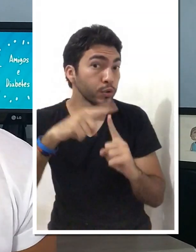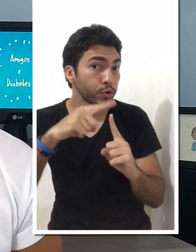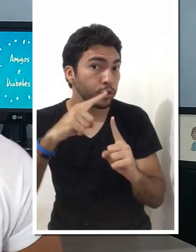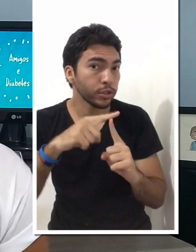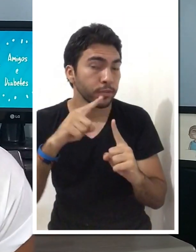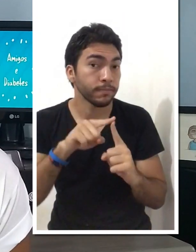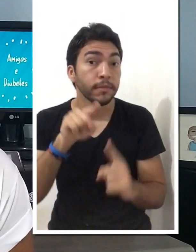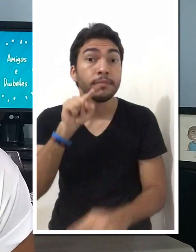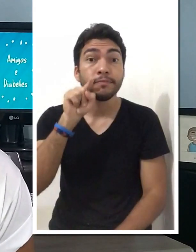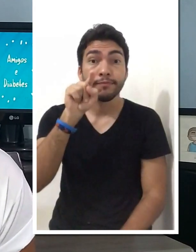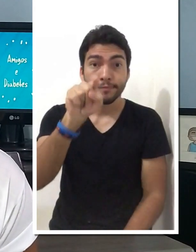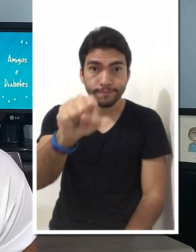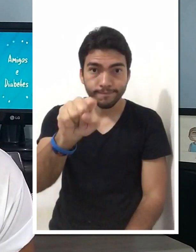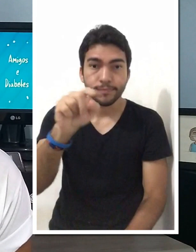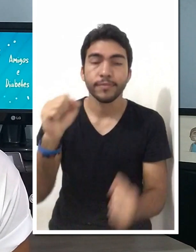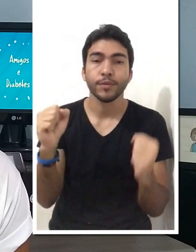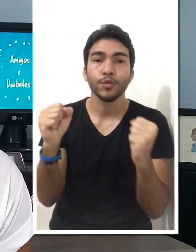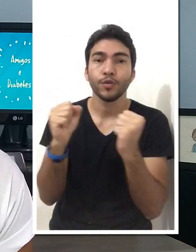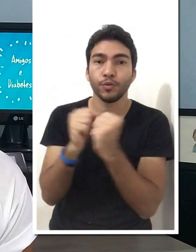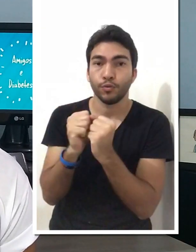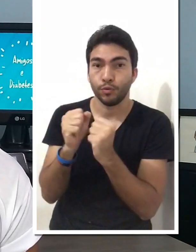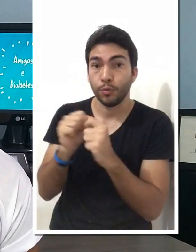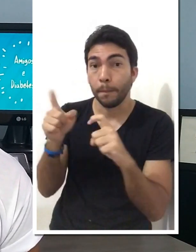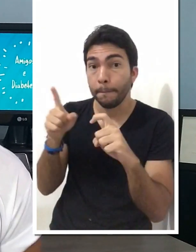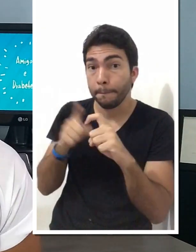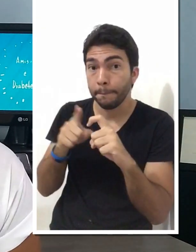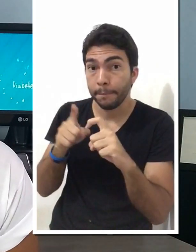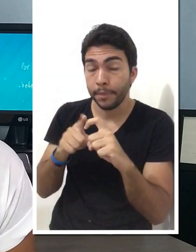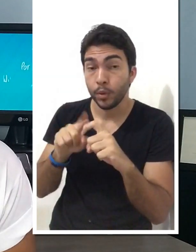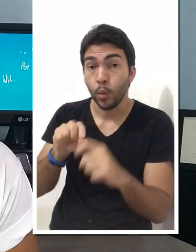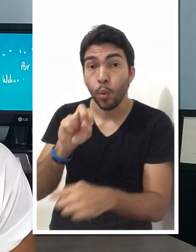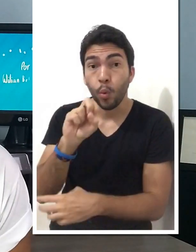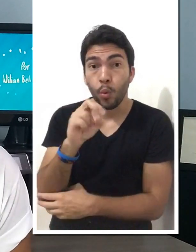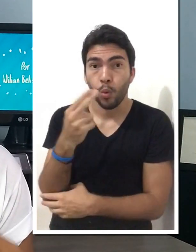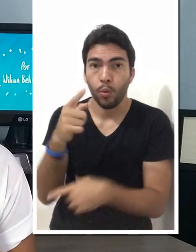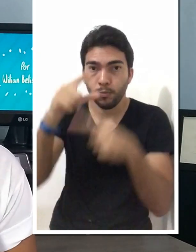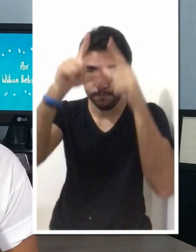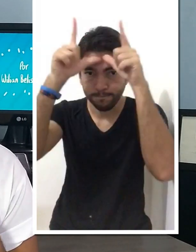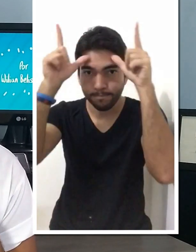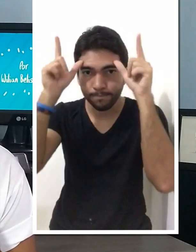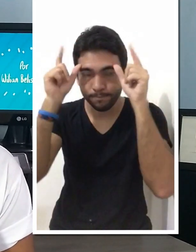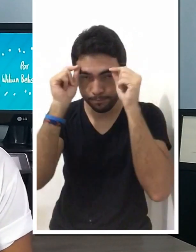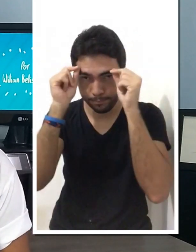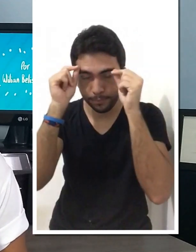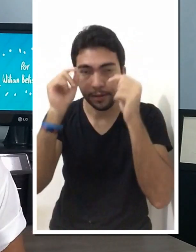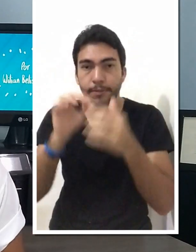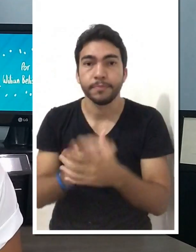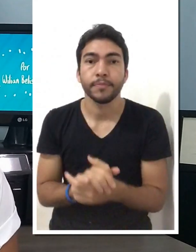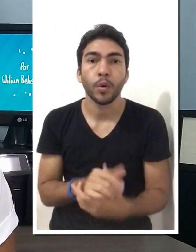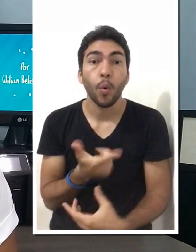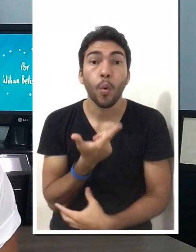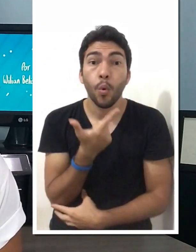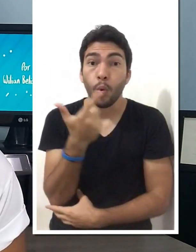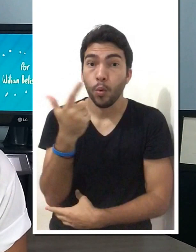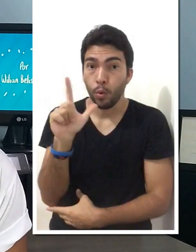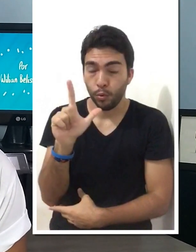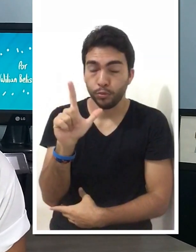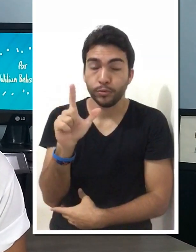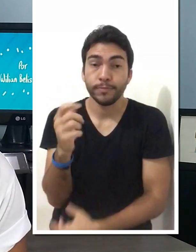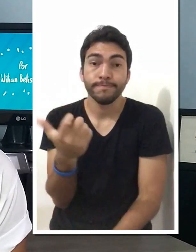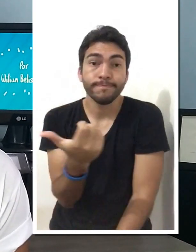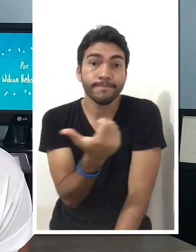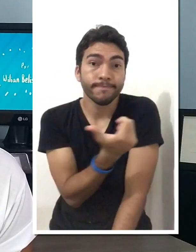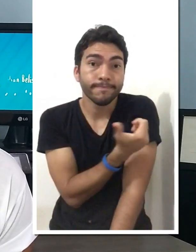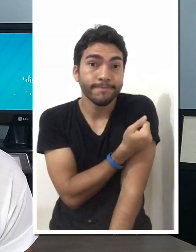você, junto com o seu médico ou enfermeiro. Além das seringas, né, para aplicação de insulina,